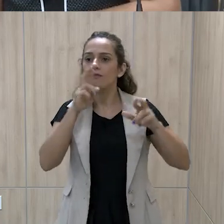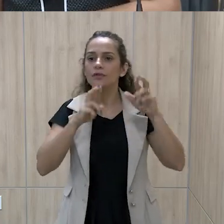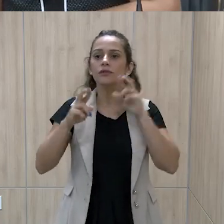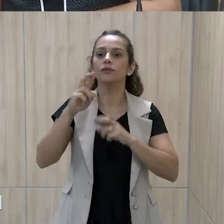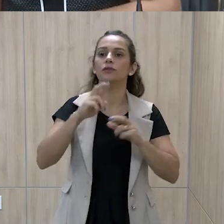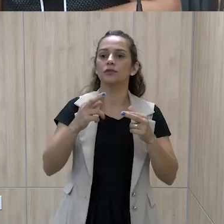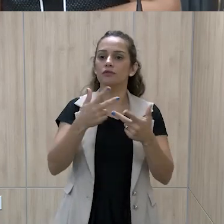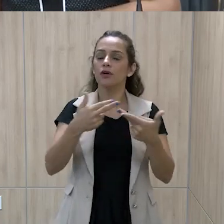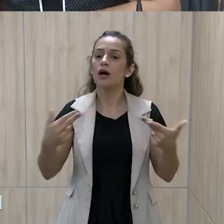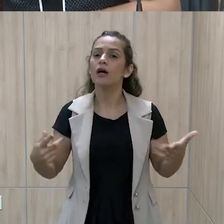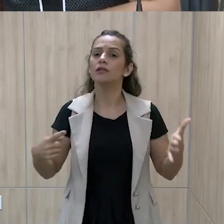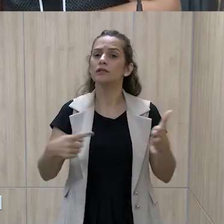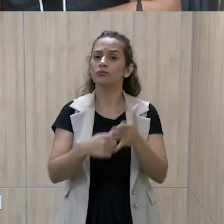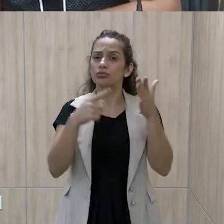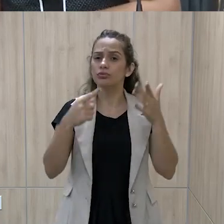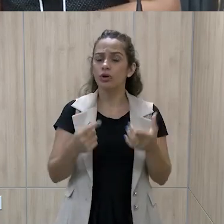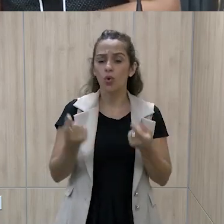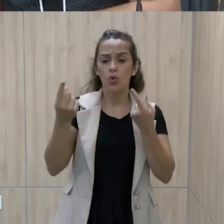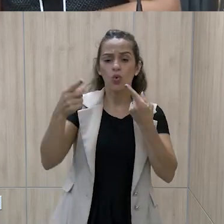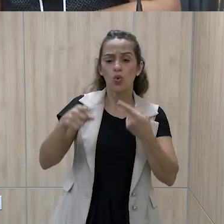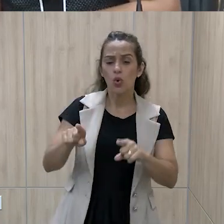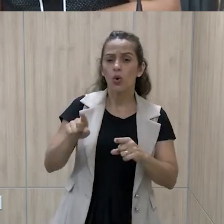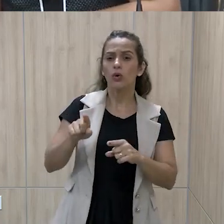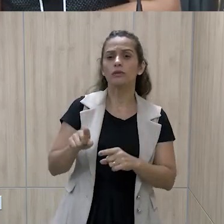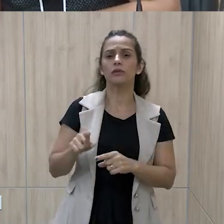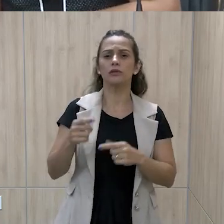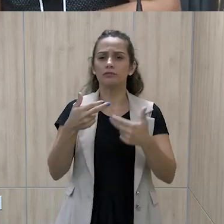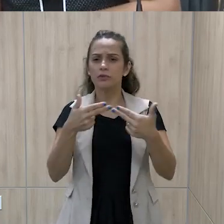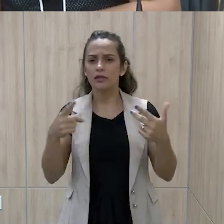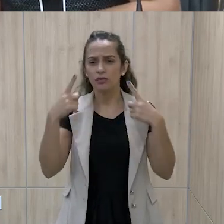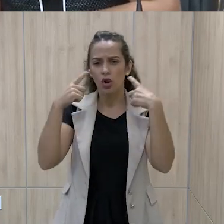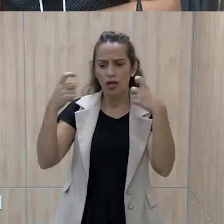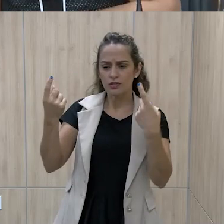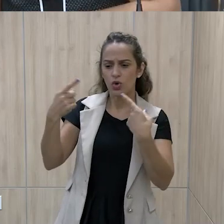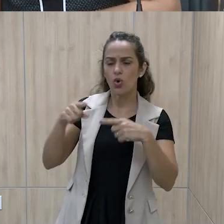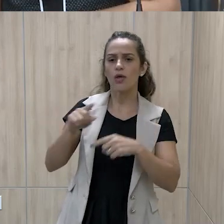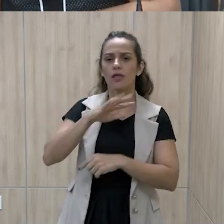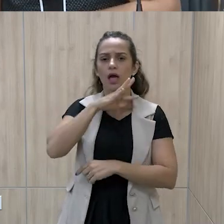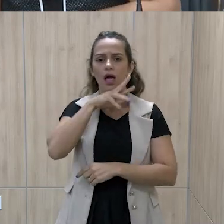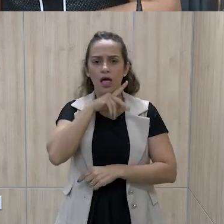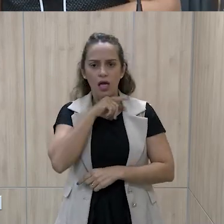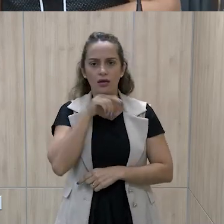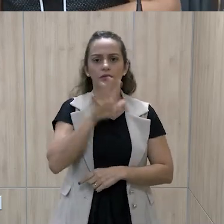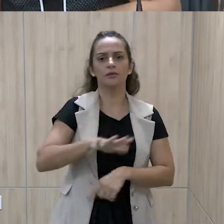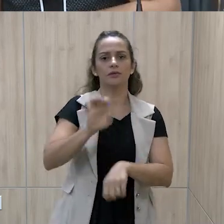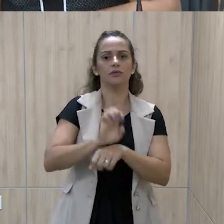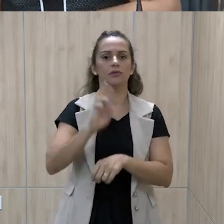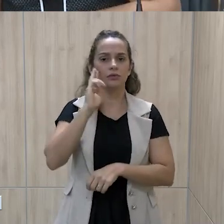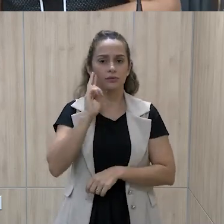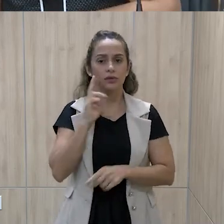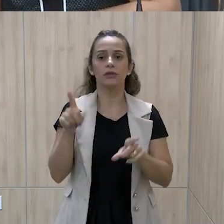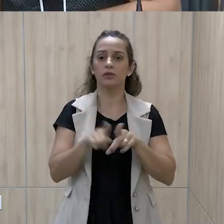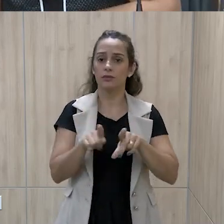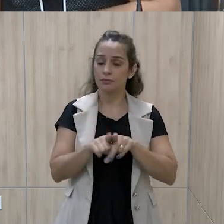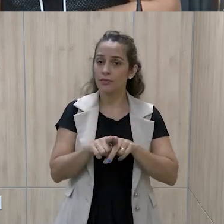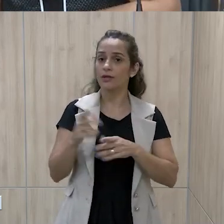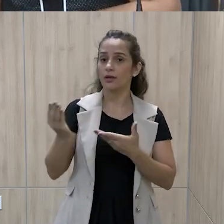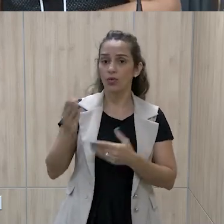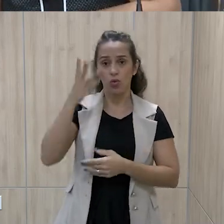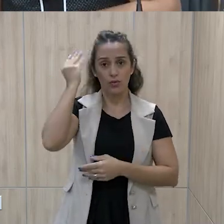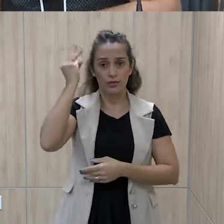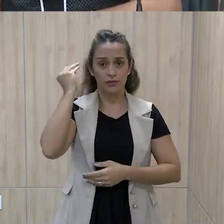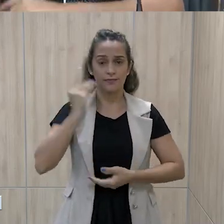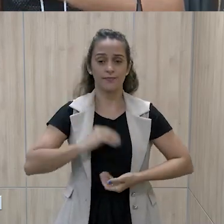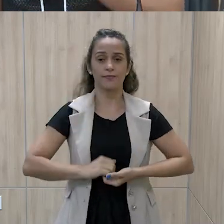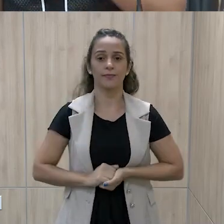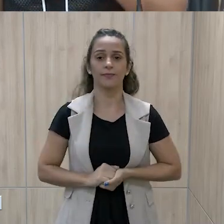de fiscalização apuração de queixas crime contra maus tratos e animais por parte de autoridades policiais no estado de Rondônia relatoria também